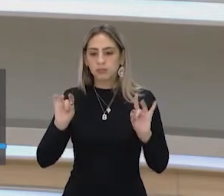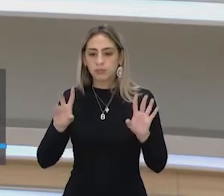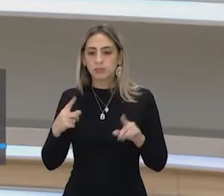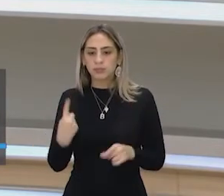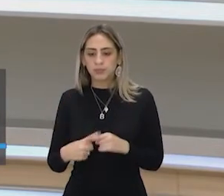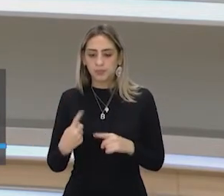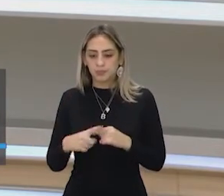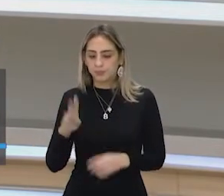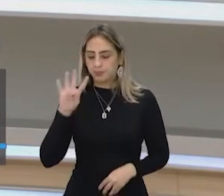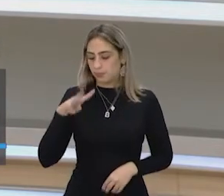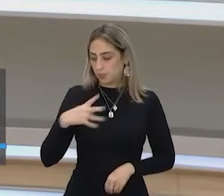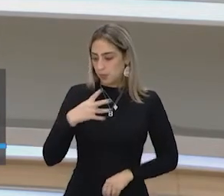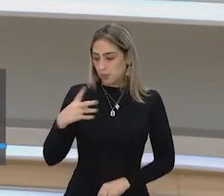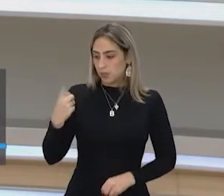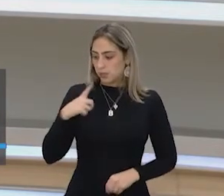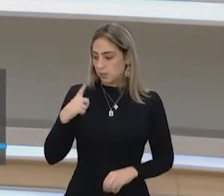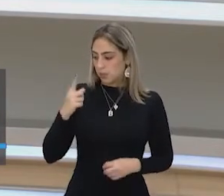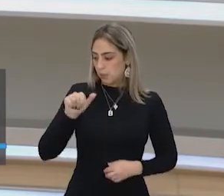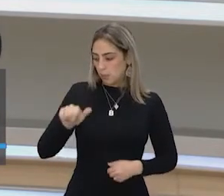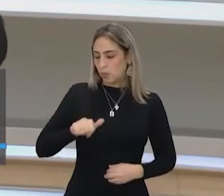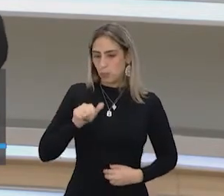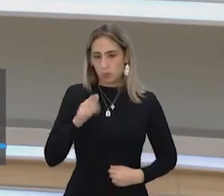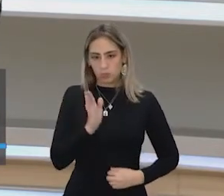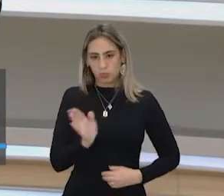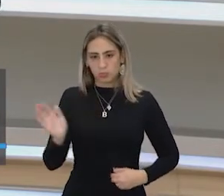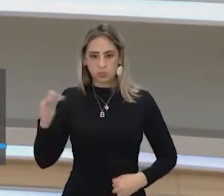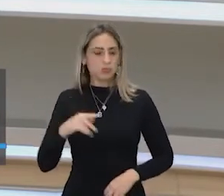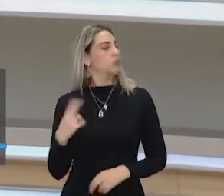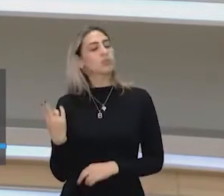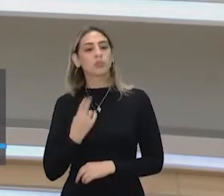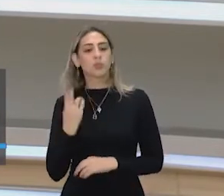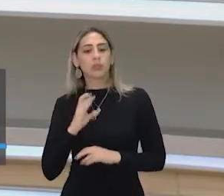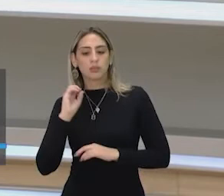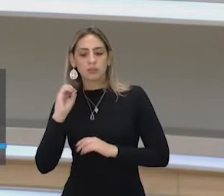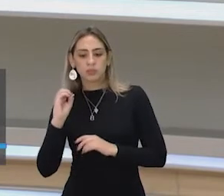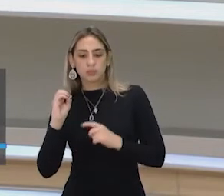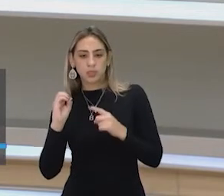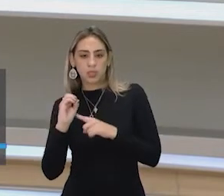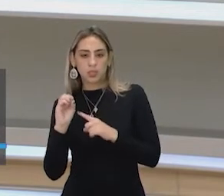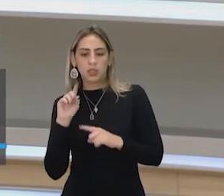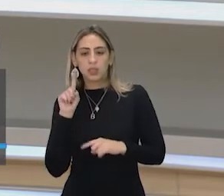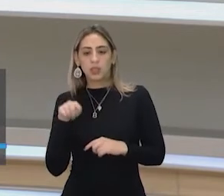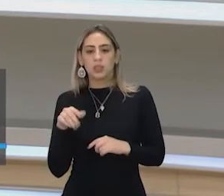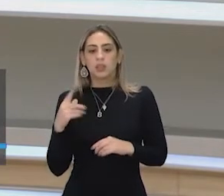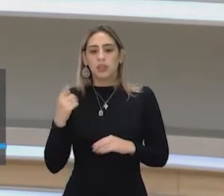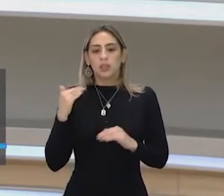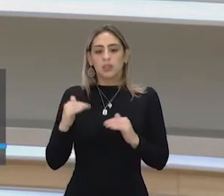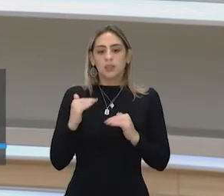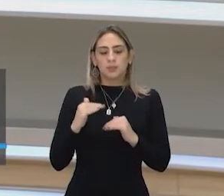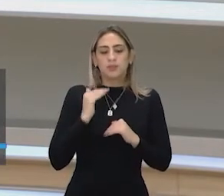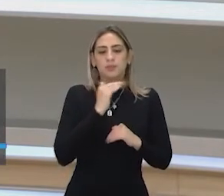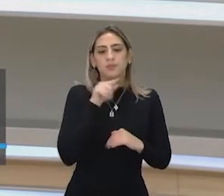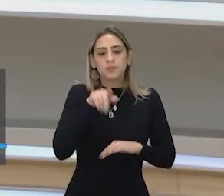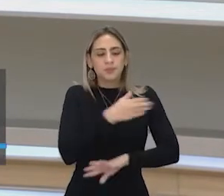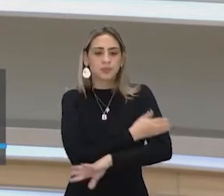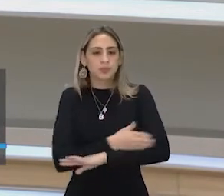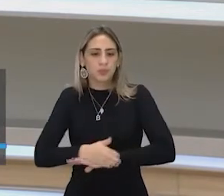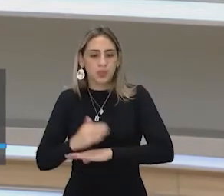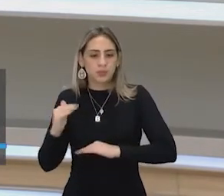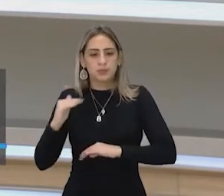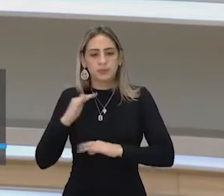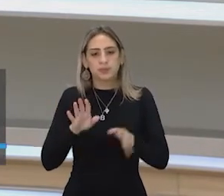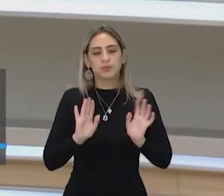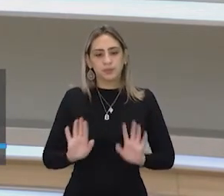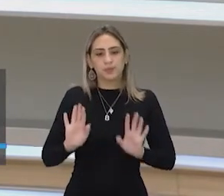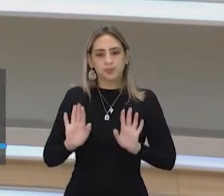o gráfico dá uma curva, né? Que ela não encosta no zero, então ela é uma curva crescente, ela começa crescendo